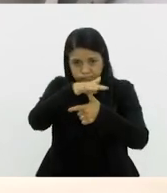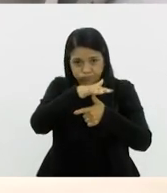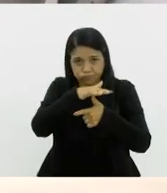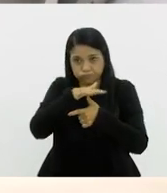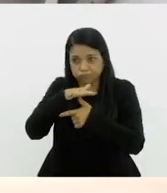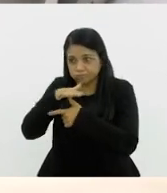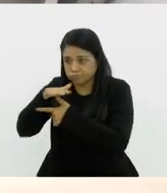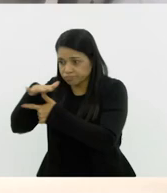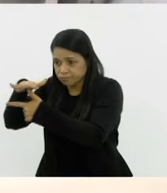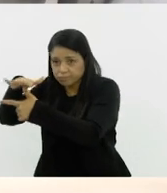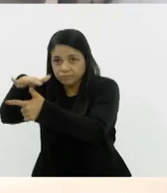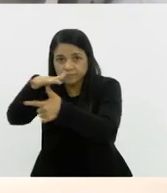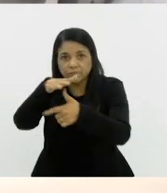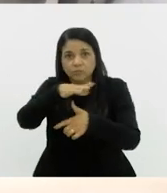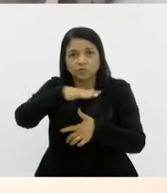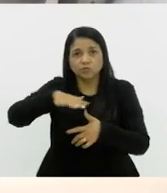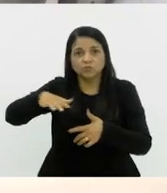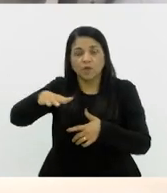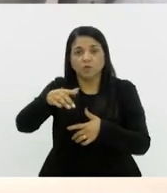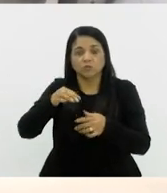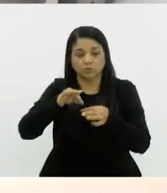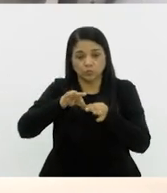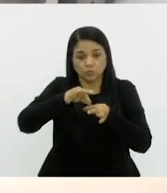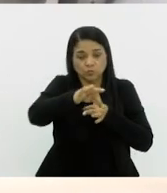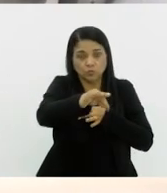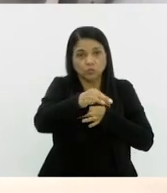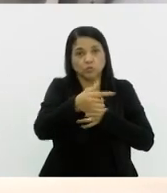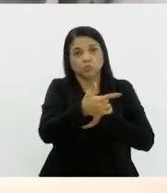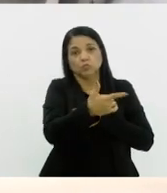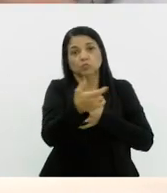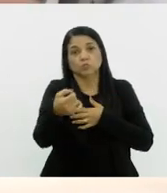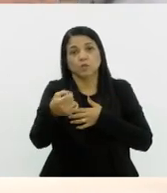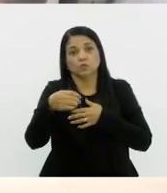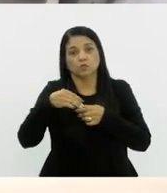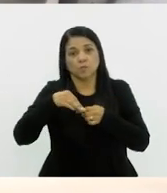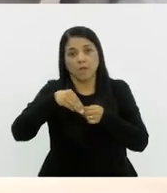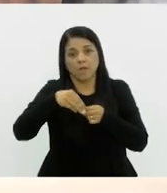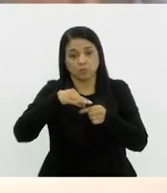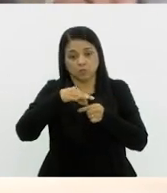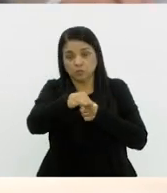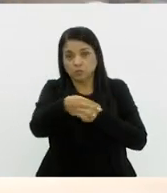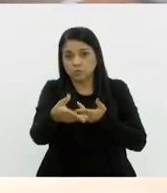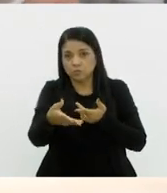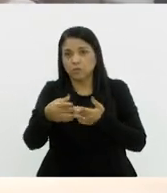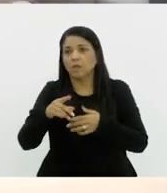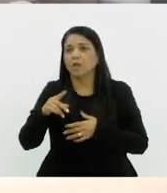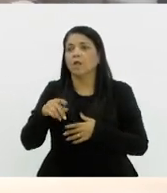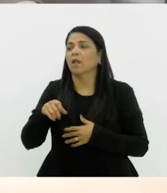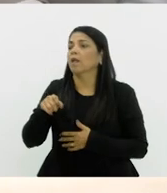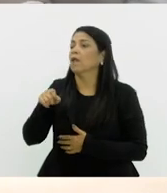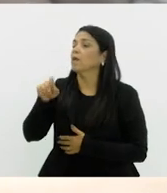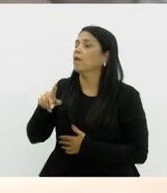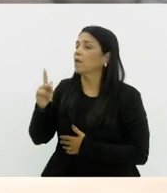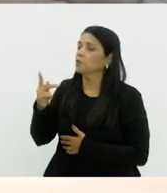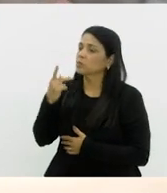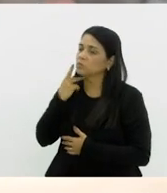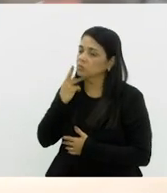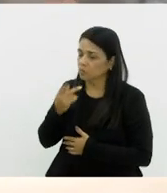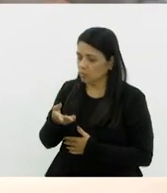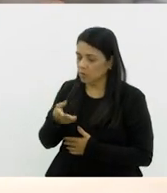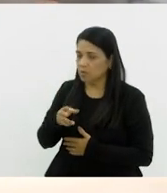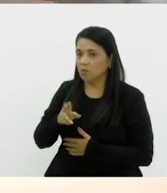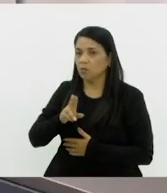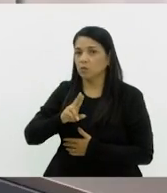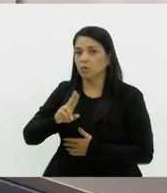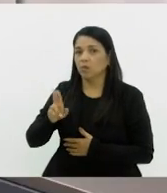simultaneamente num espaço de 200 metros, que seja, não é admissível. Quem é agora, procurador? Sim, muito obrigado, senhora Ana Luísa.